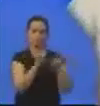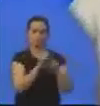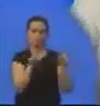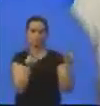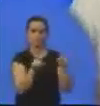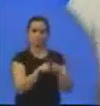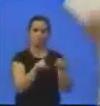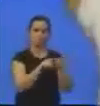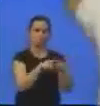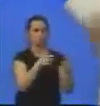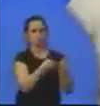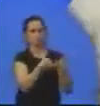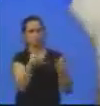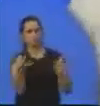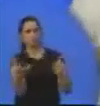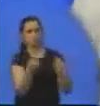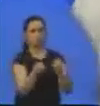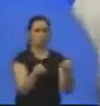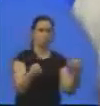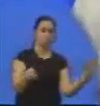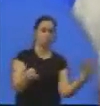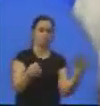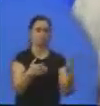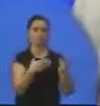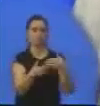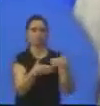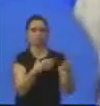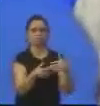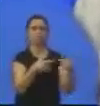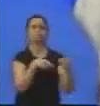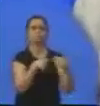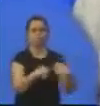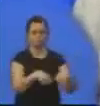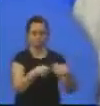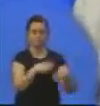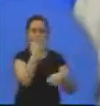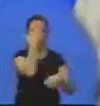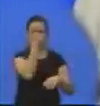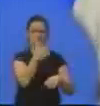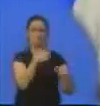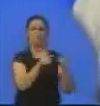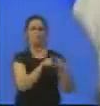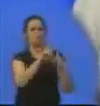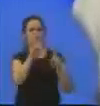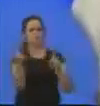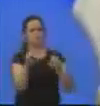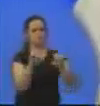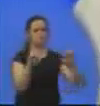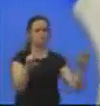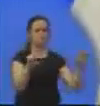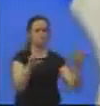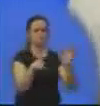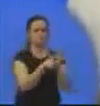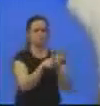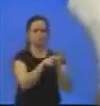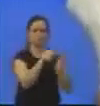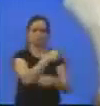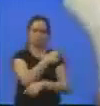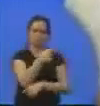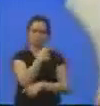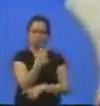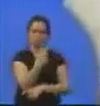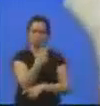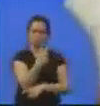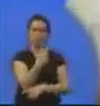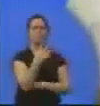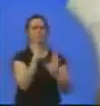infinito, podem ir para menos infinito, um para mais, outro para menos. Então, nós temos que saber o comportamento da função, a direita e a esquerda de menos 2.